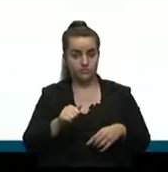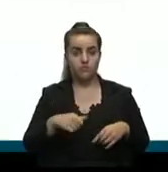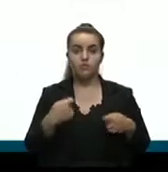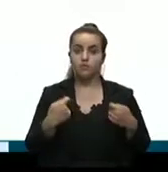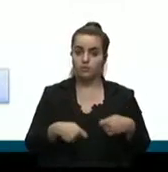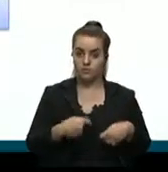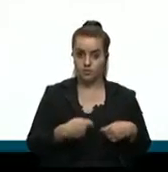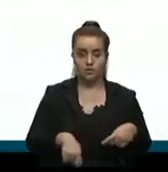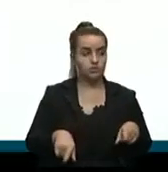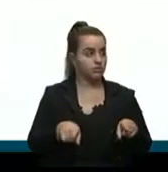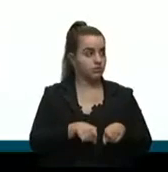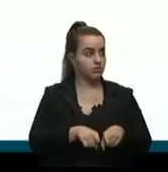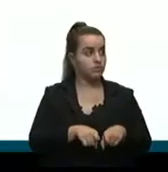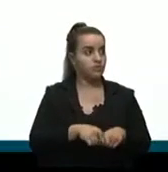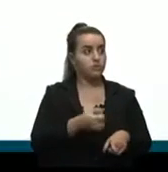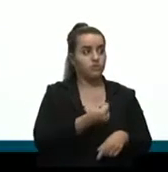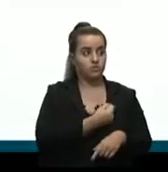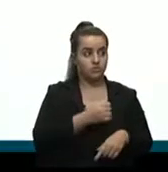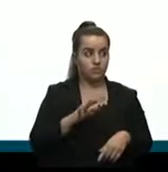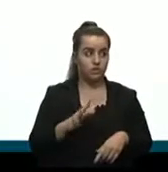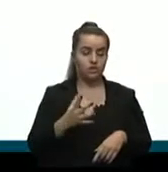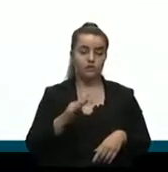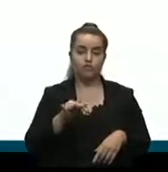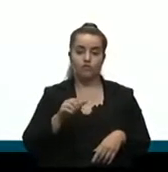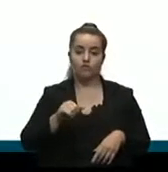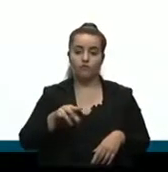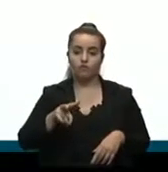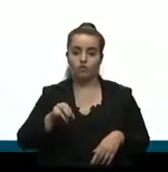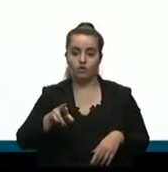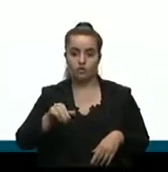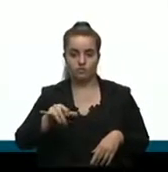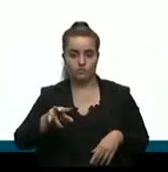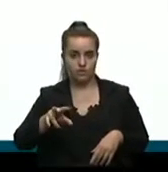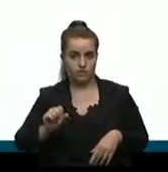Preciso também do número de casos favoráveis,